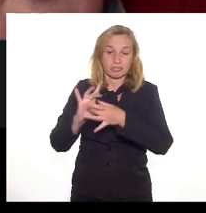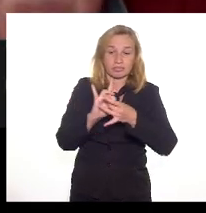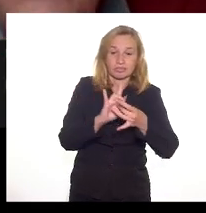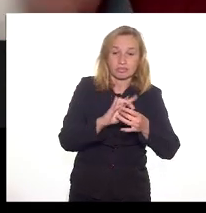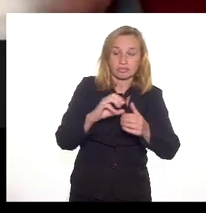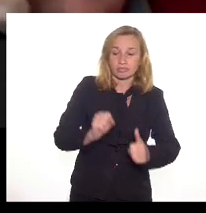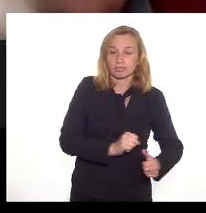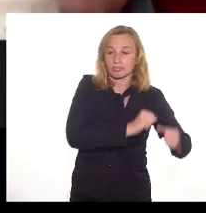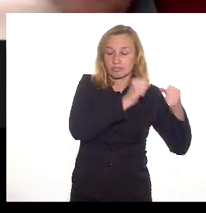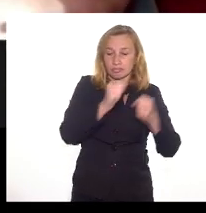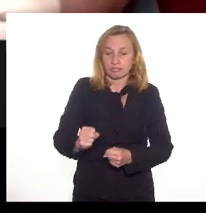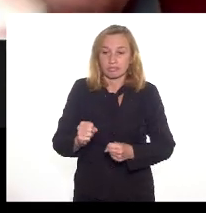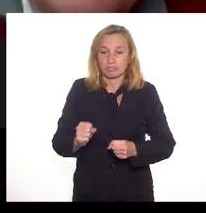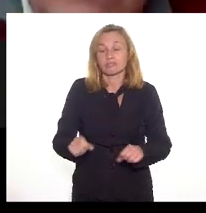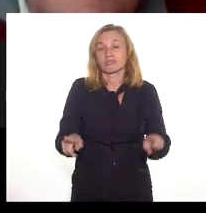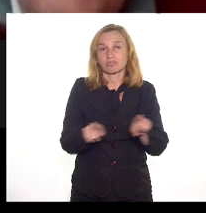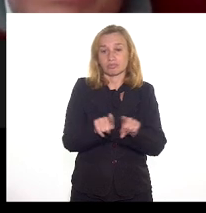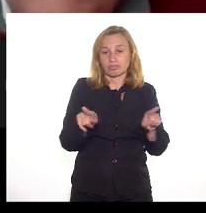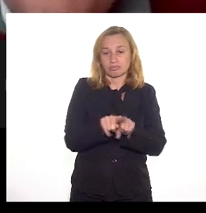falar em